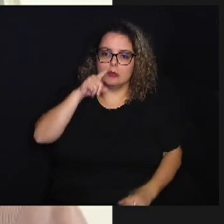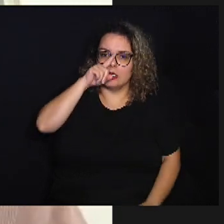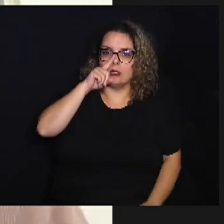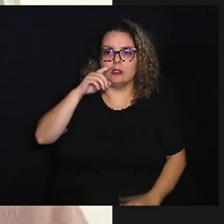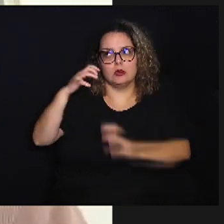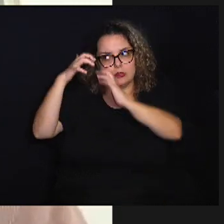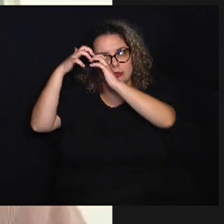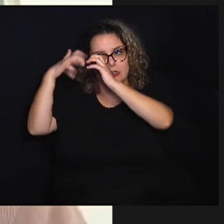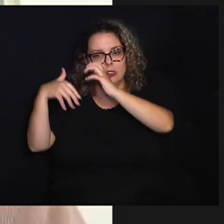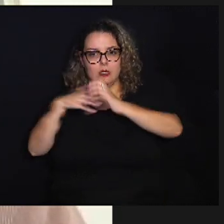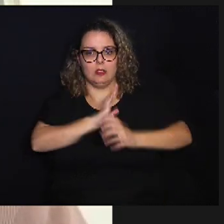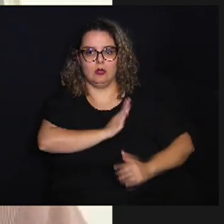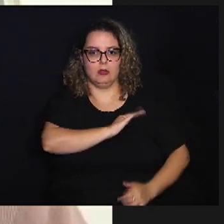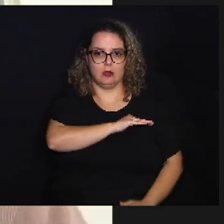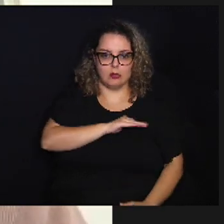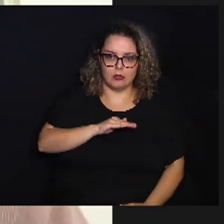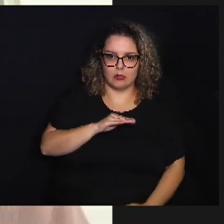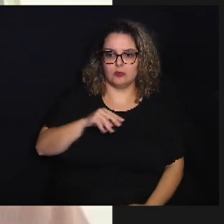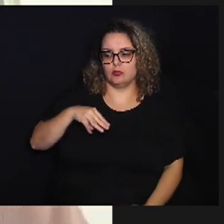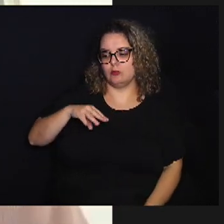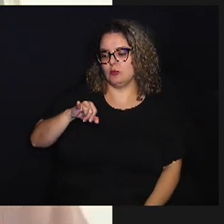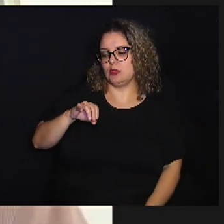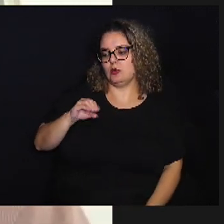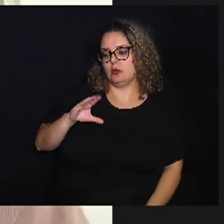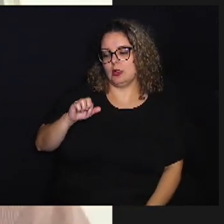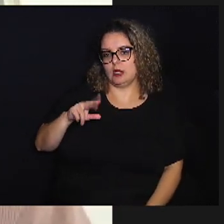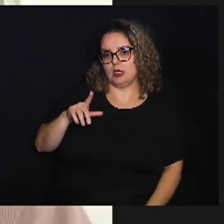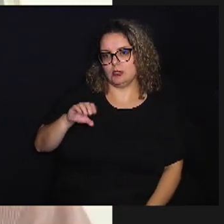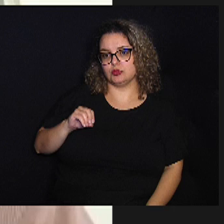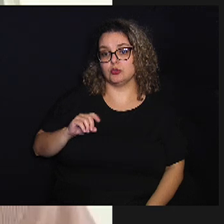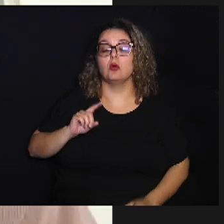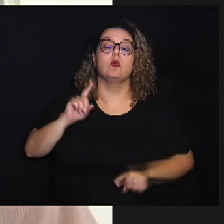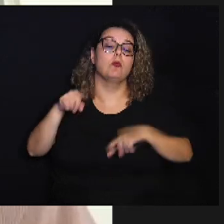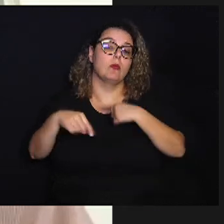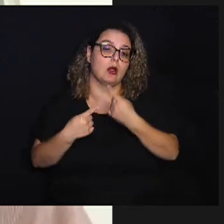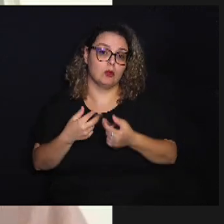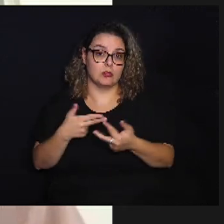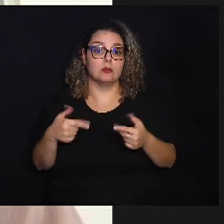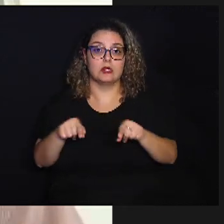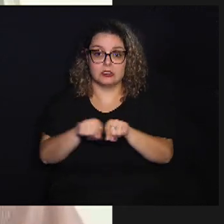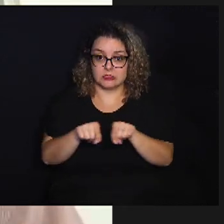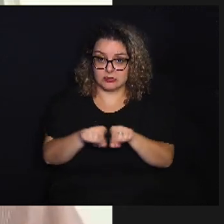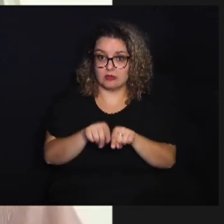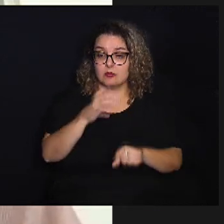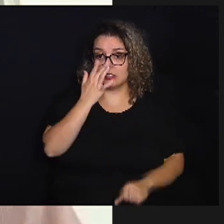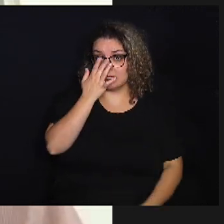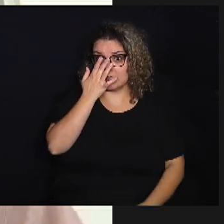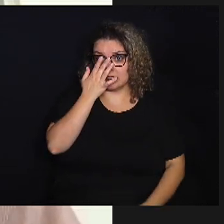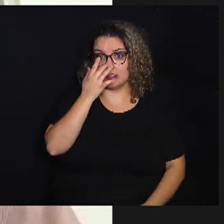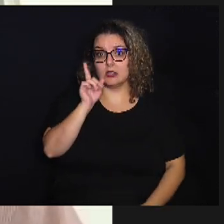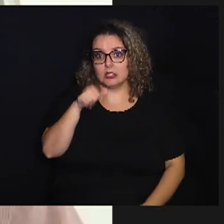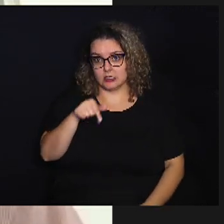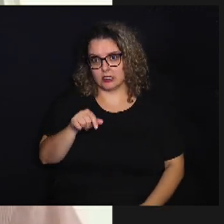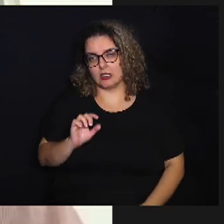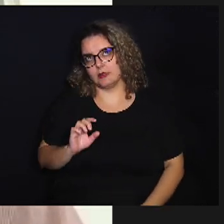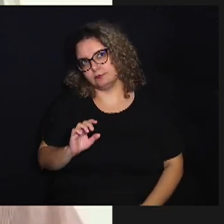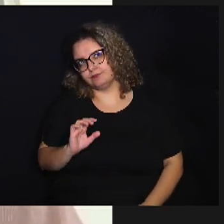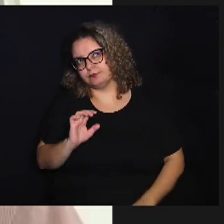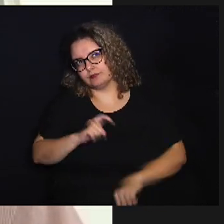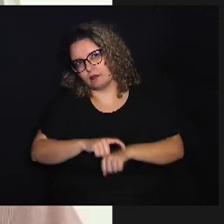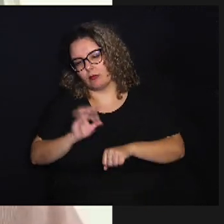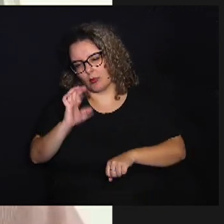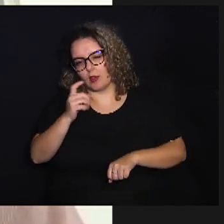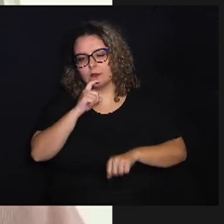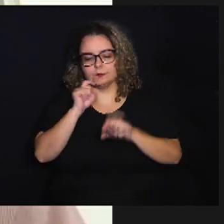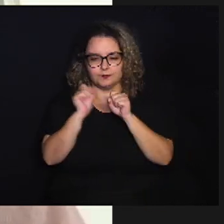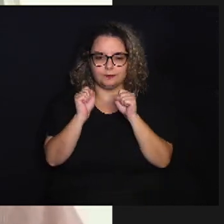AVC, infarto agudo do miocárdio. Outra questão que também fala muito a favor desses eventos no inverno, então,